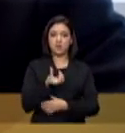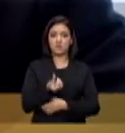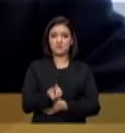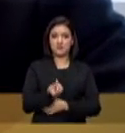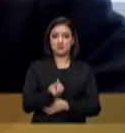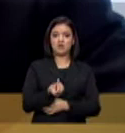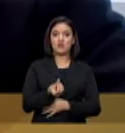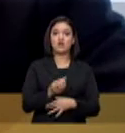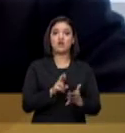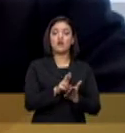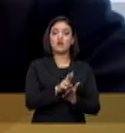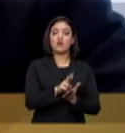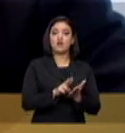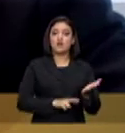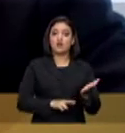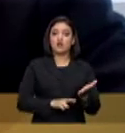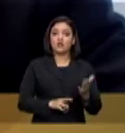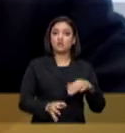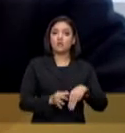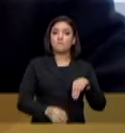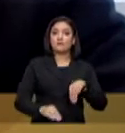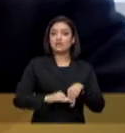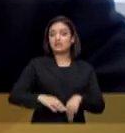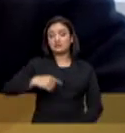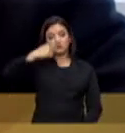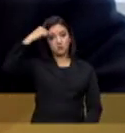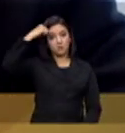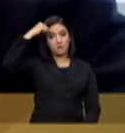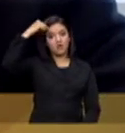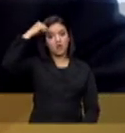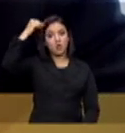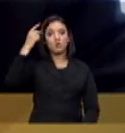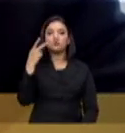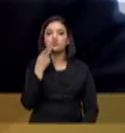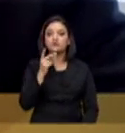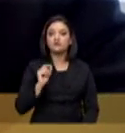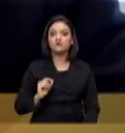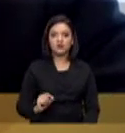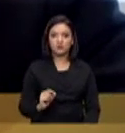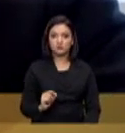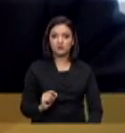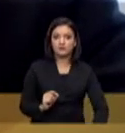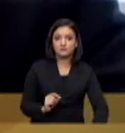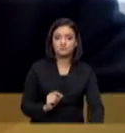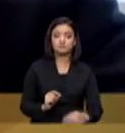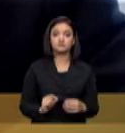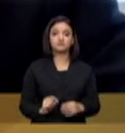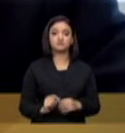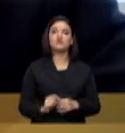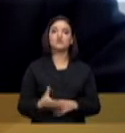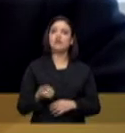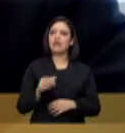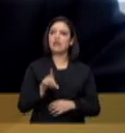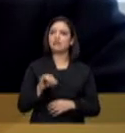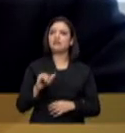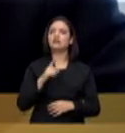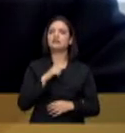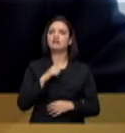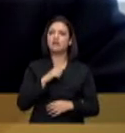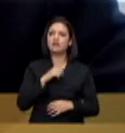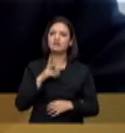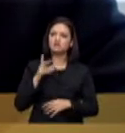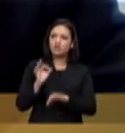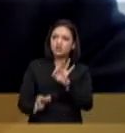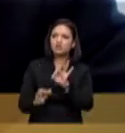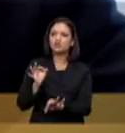o relator ministro Roberto Barroso dizendo que não haverá perda do objeto e a ADI deverá ser conhecida e julgada caso fique